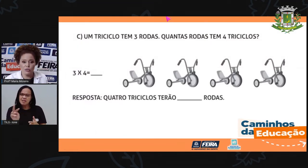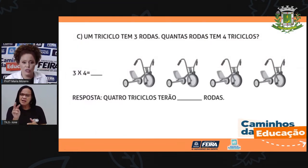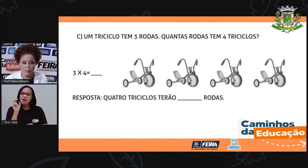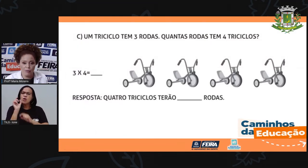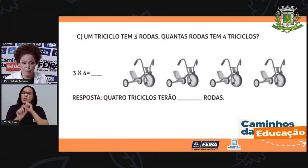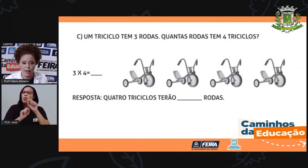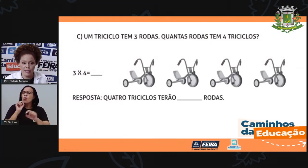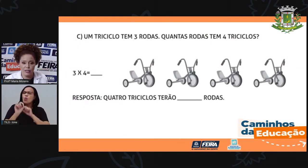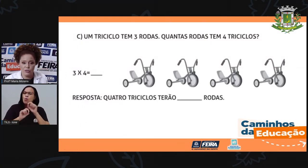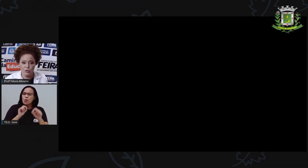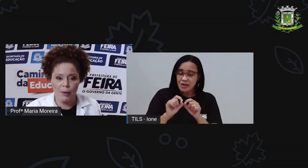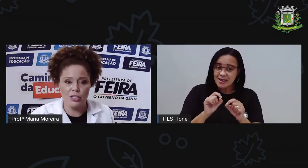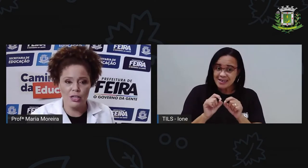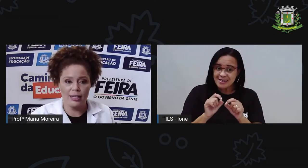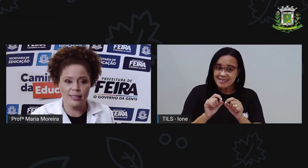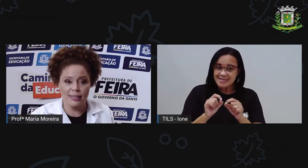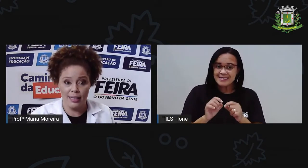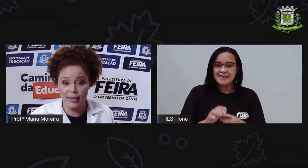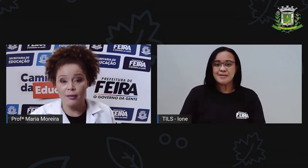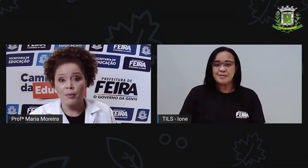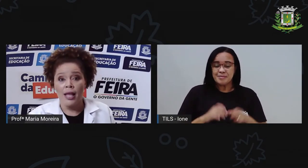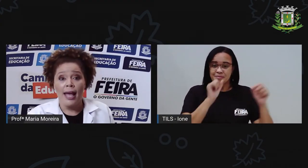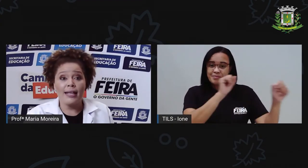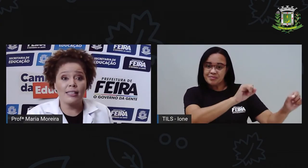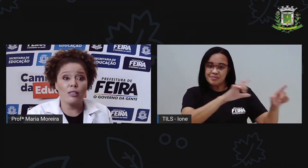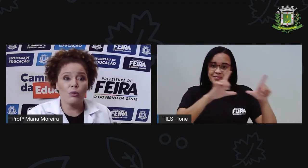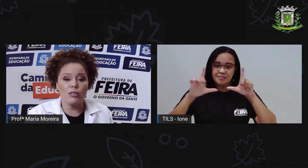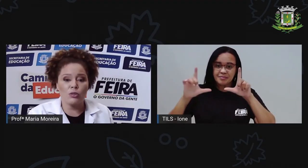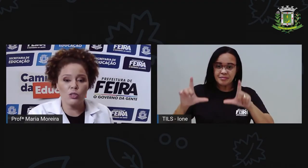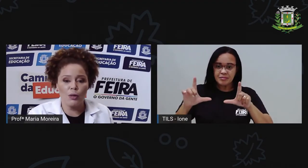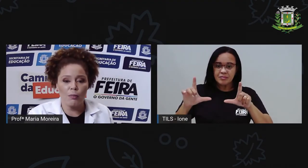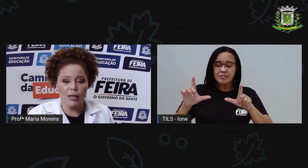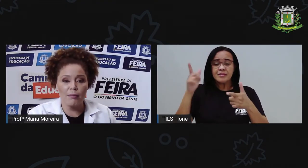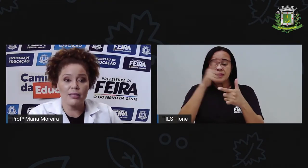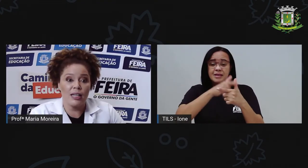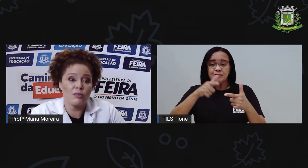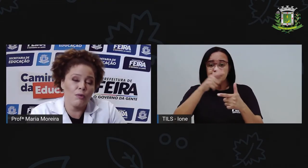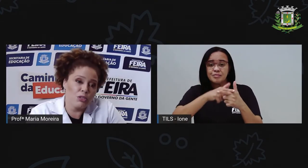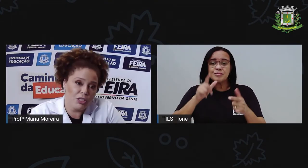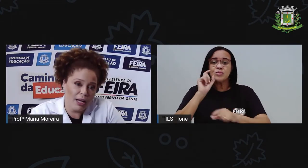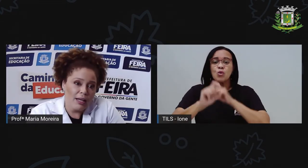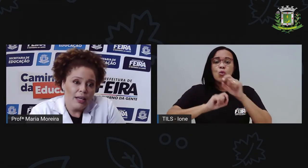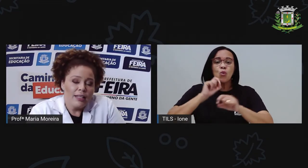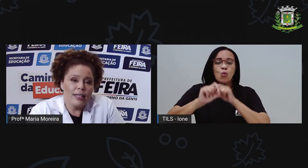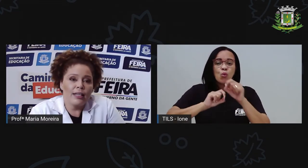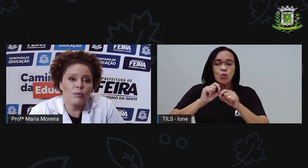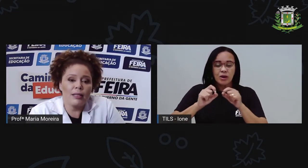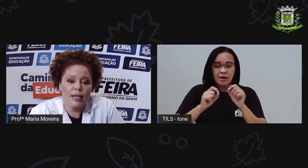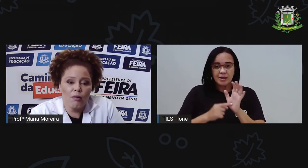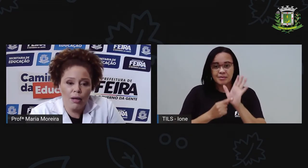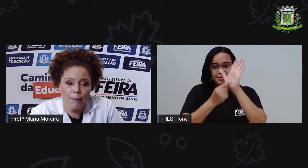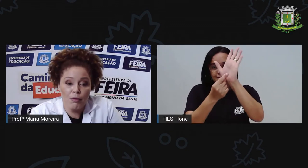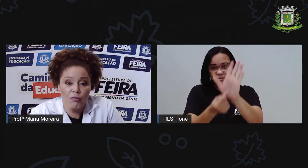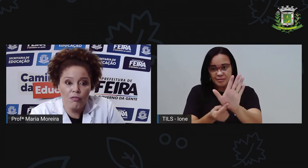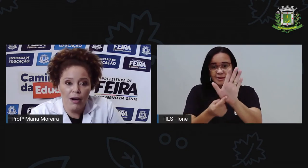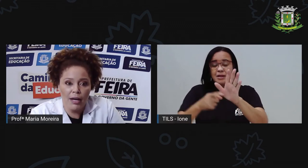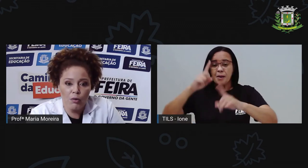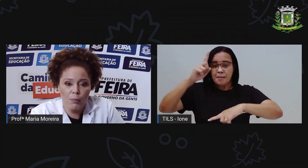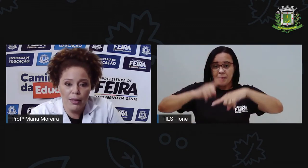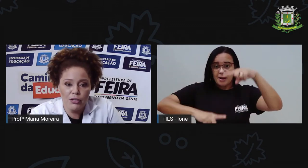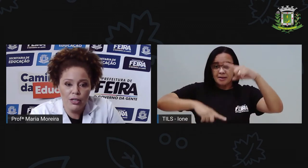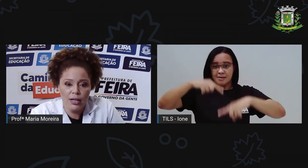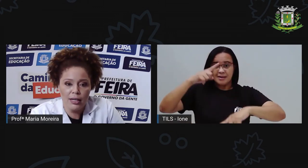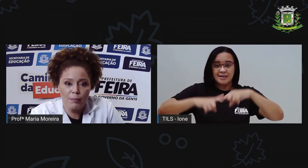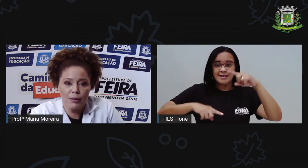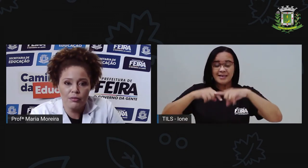elas vão estar, pra eu parar aqui de compartilhar essa tela, essas situações, problemas, elas vão estar, né, no material que a prova vai